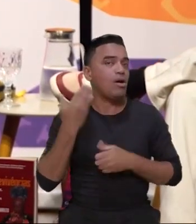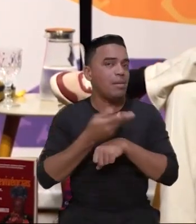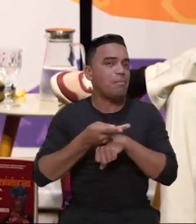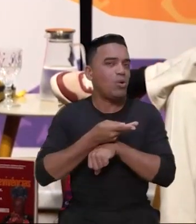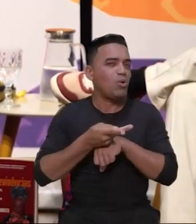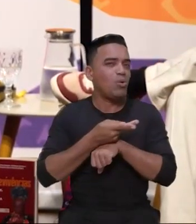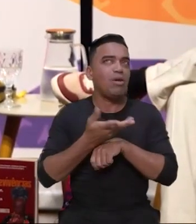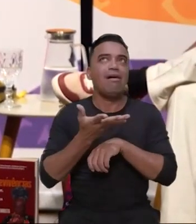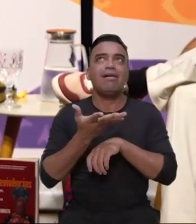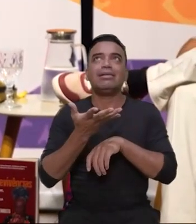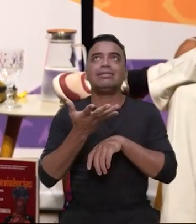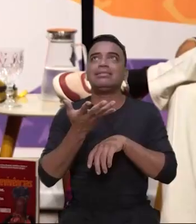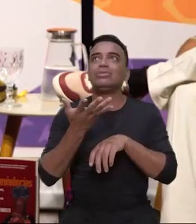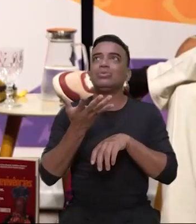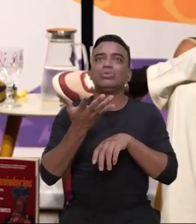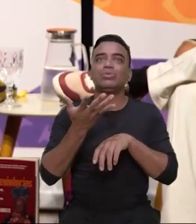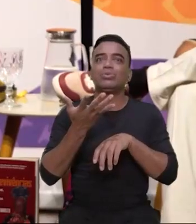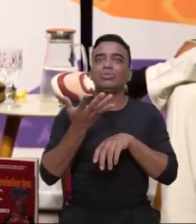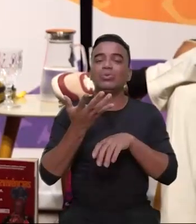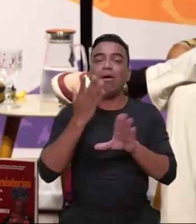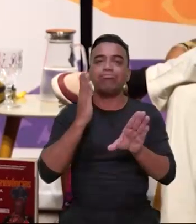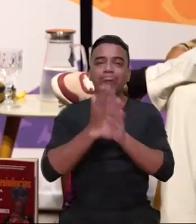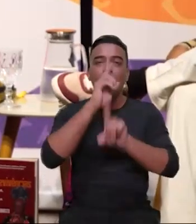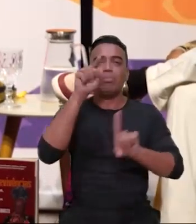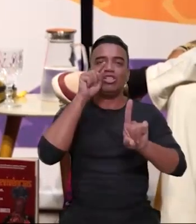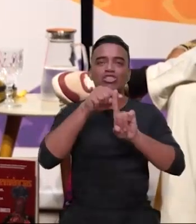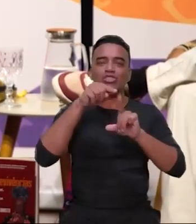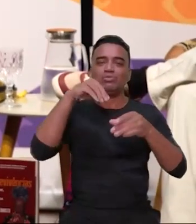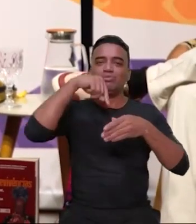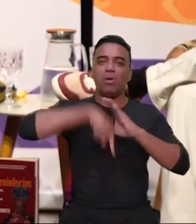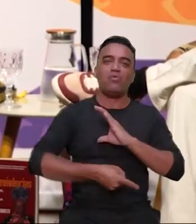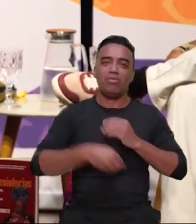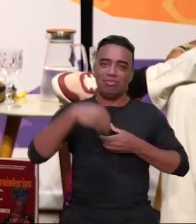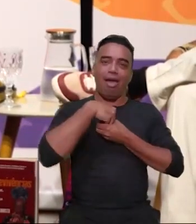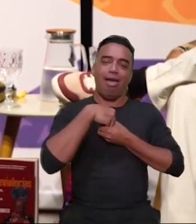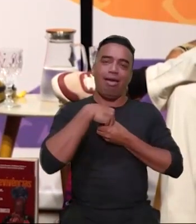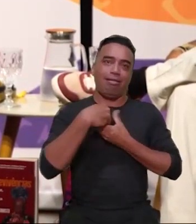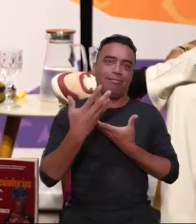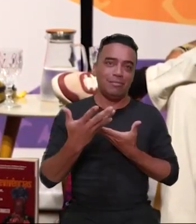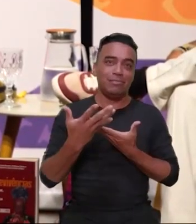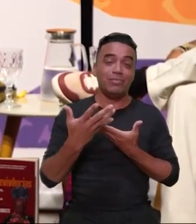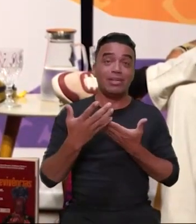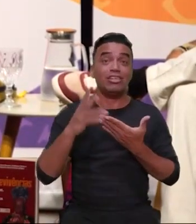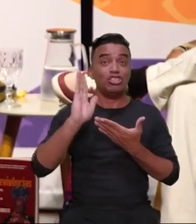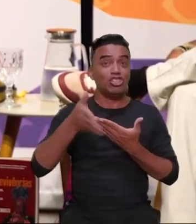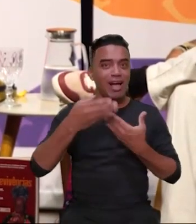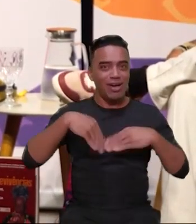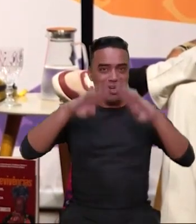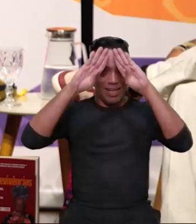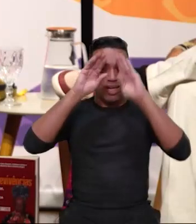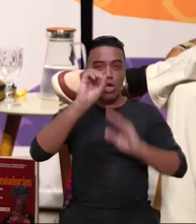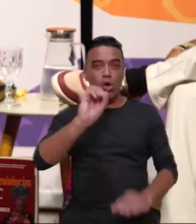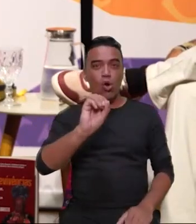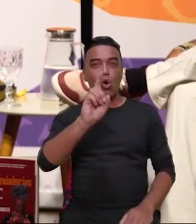se afoga, procurando alcançar ele próprio. O espelho de